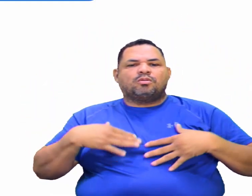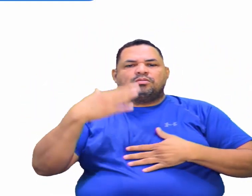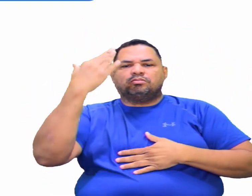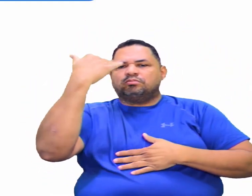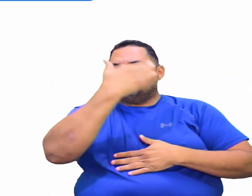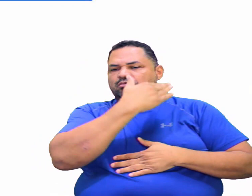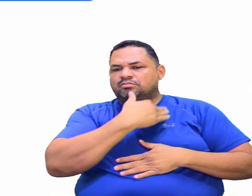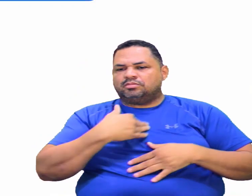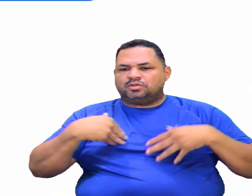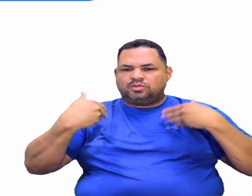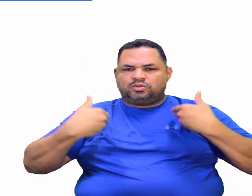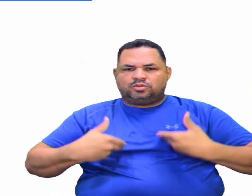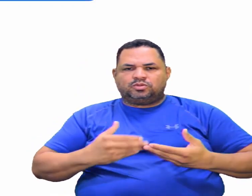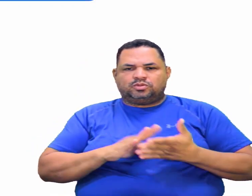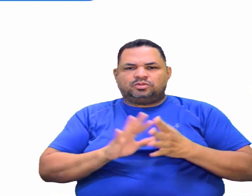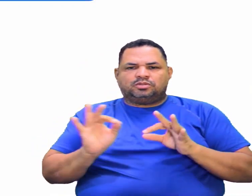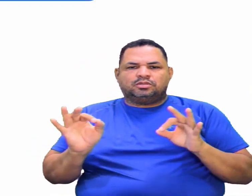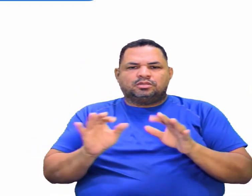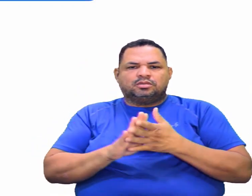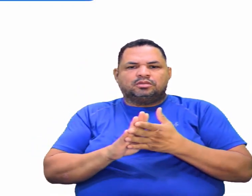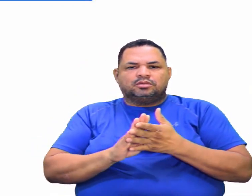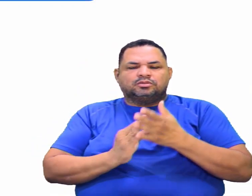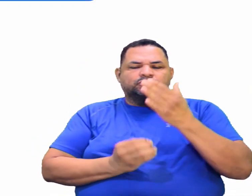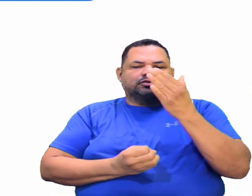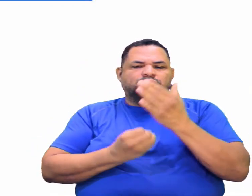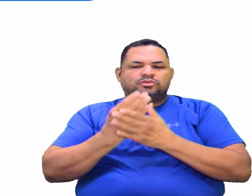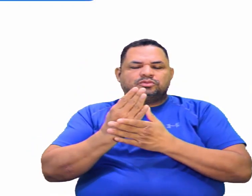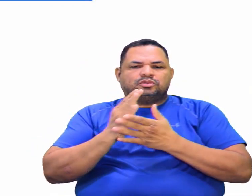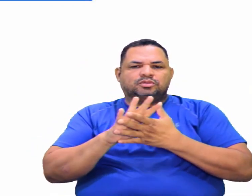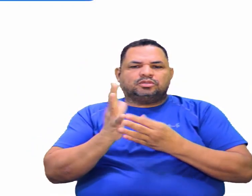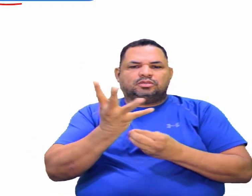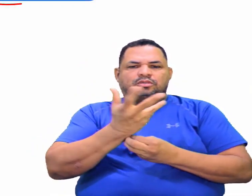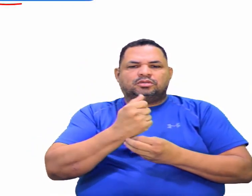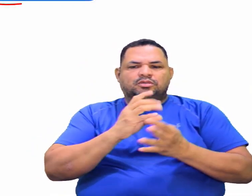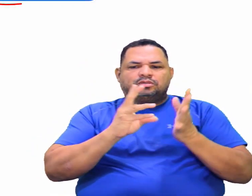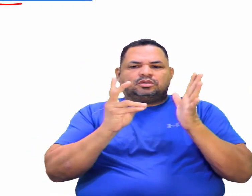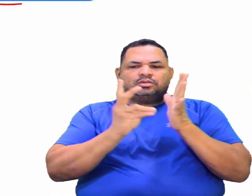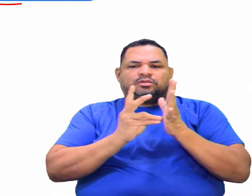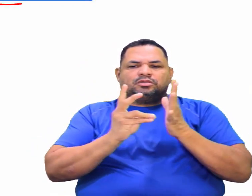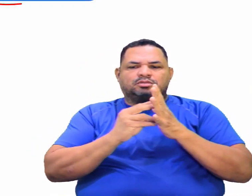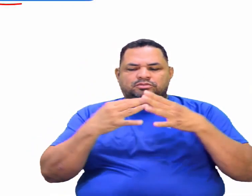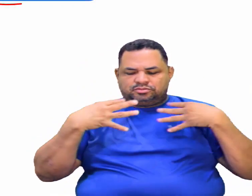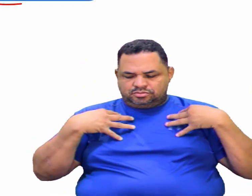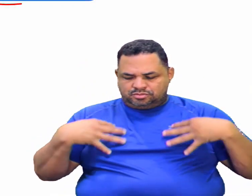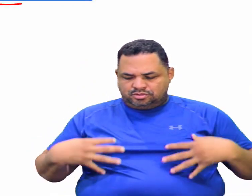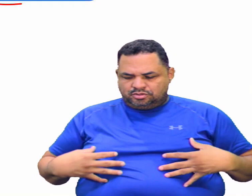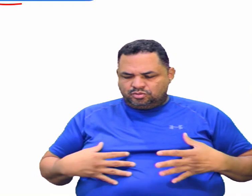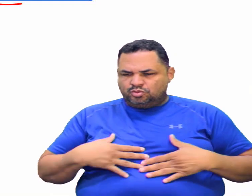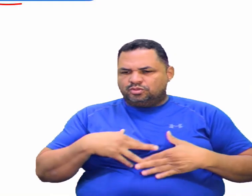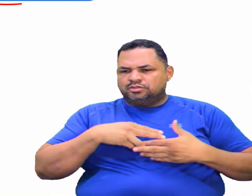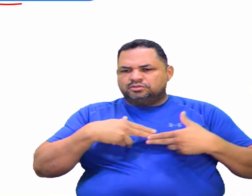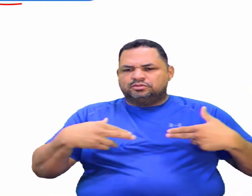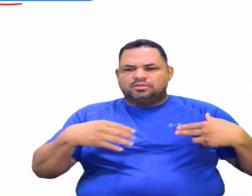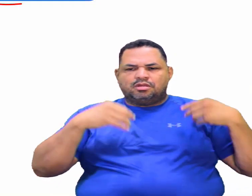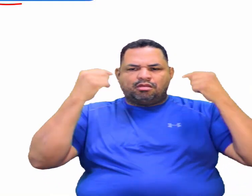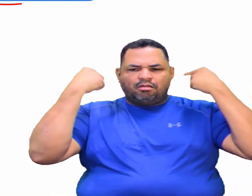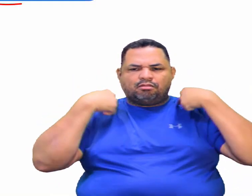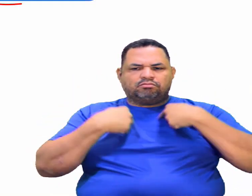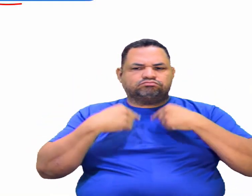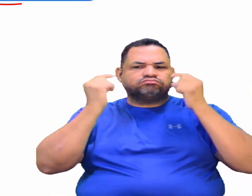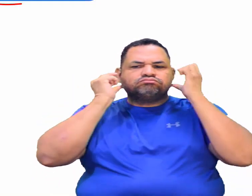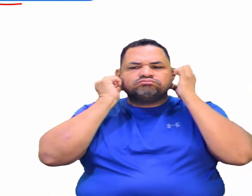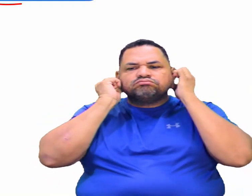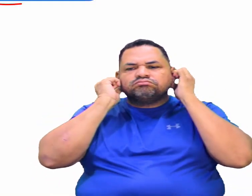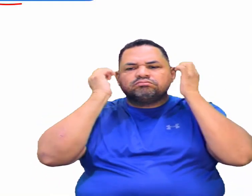outros elementos e assim criam a arte indígena né E quando